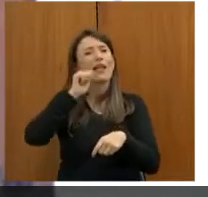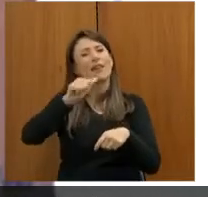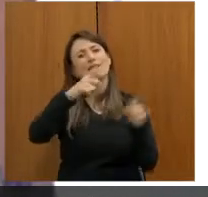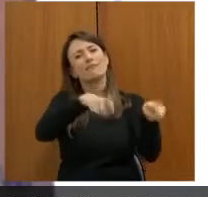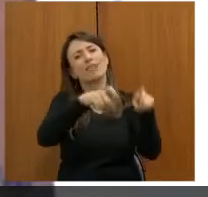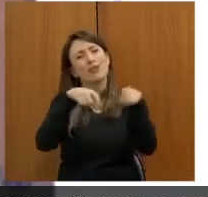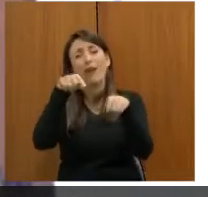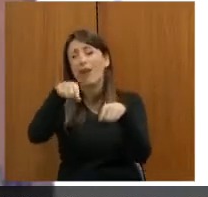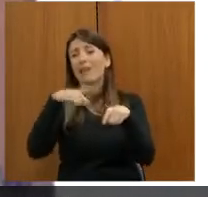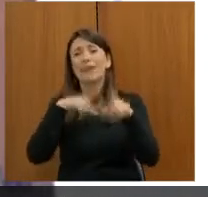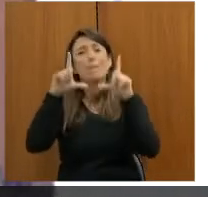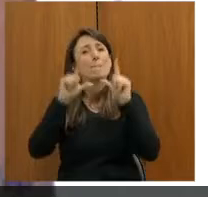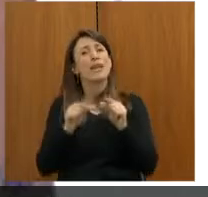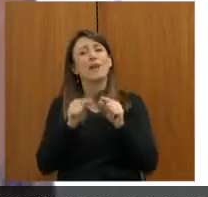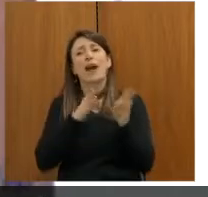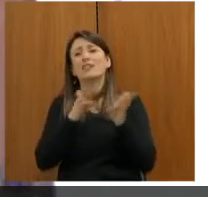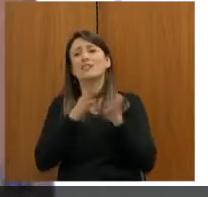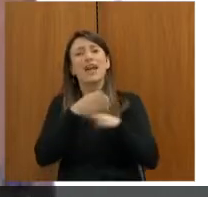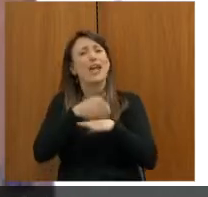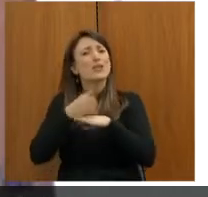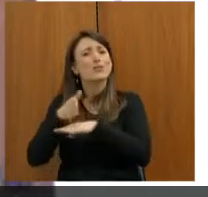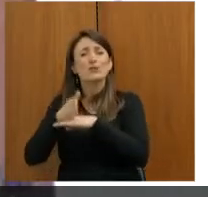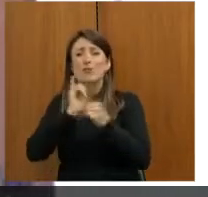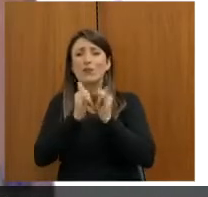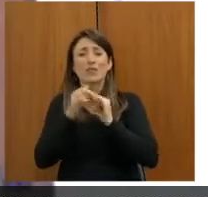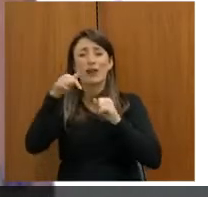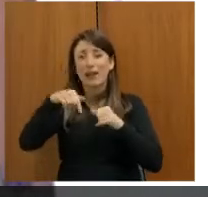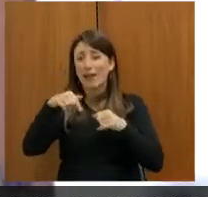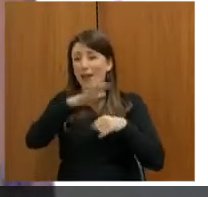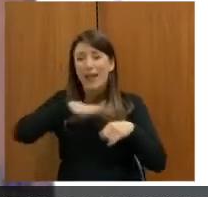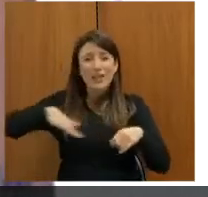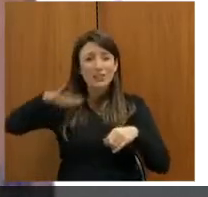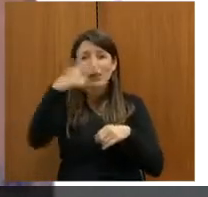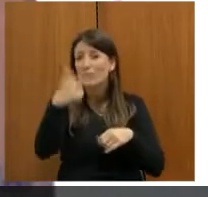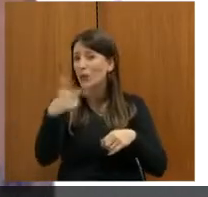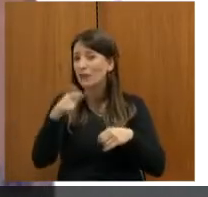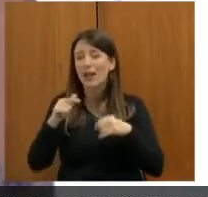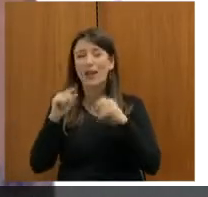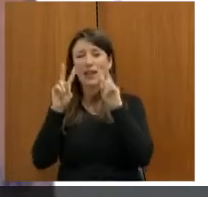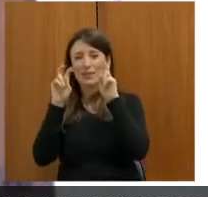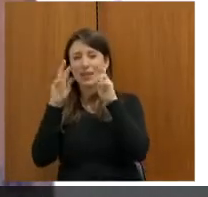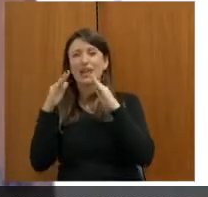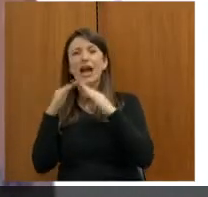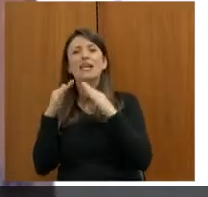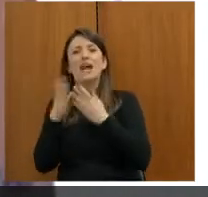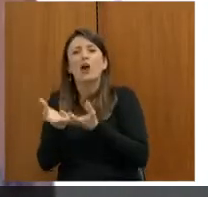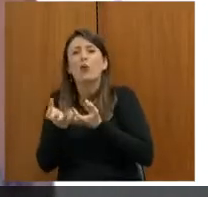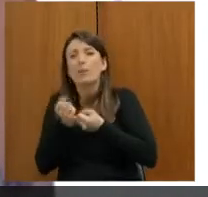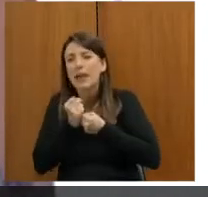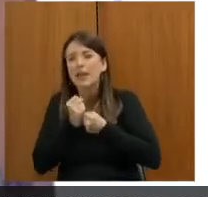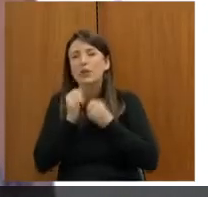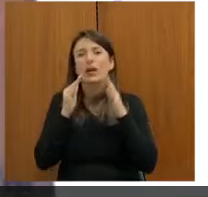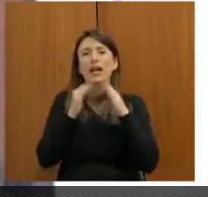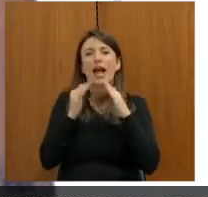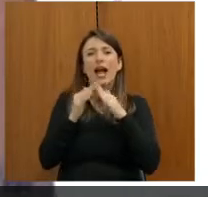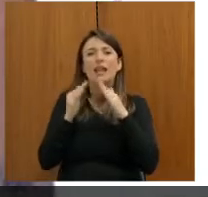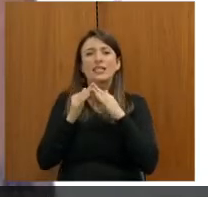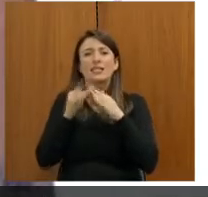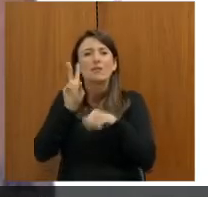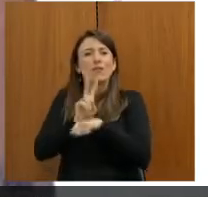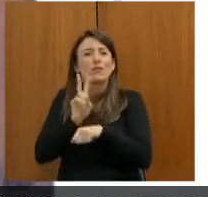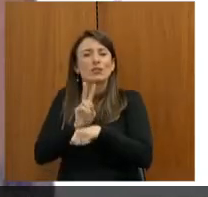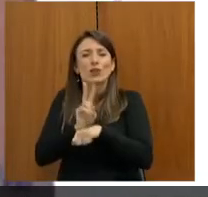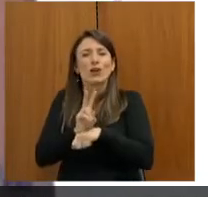acesso para se ter uma ideia aqui na região a gente não tem nem casa de acolhimento nem casa de passagem para essas mulheres então a gente tá